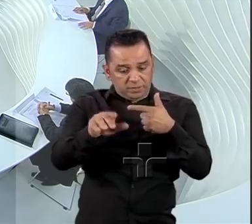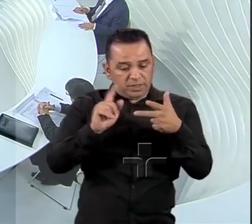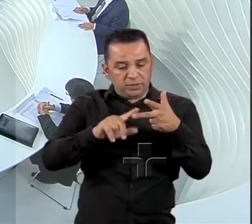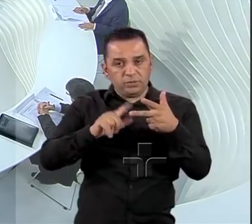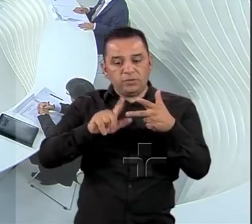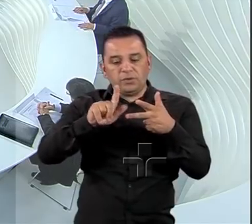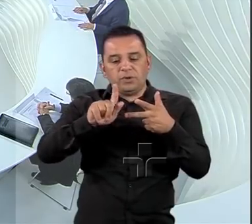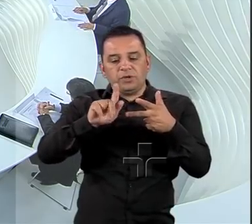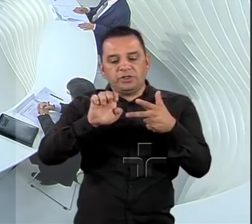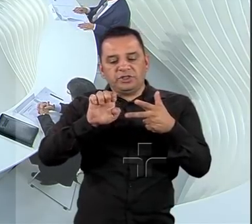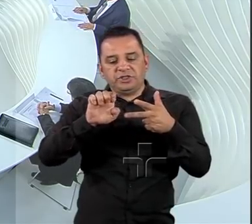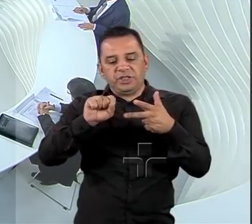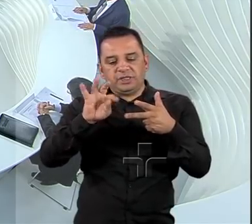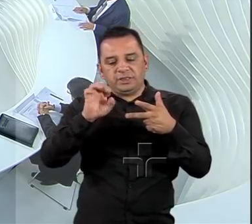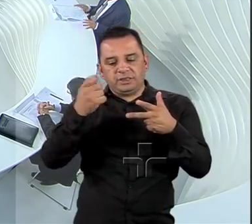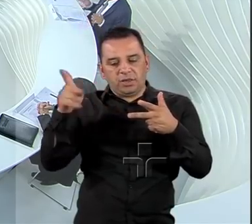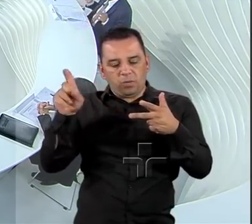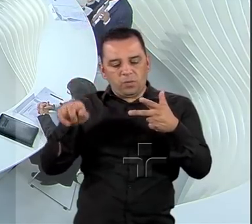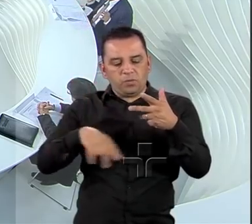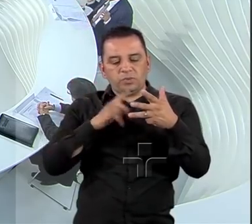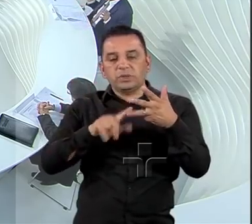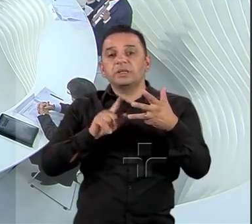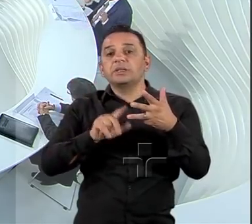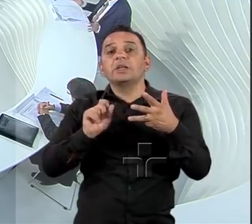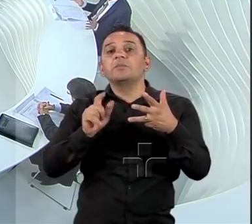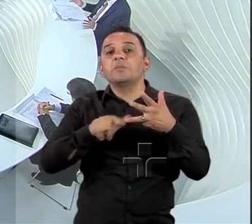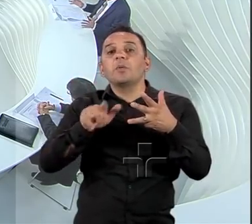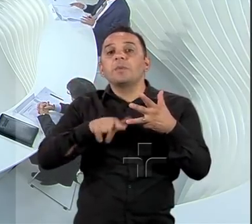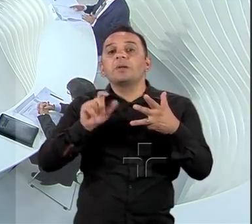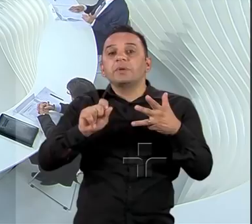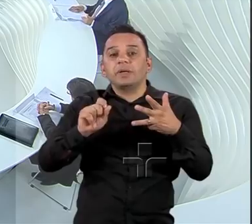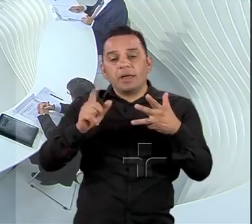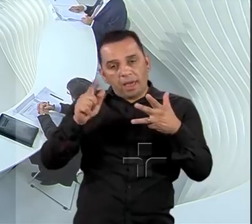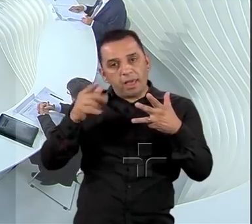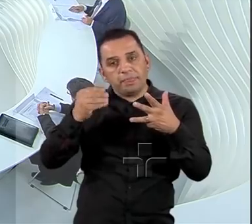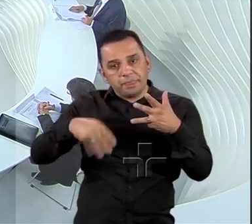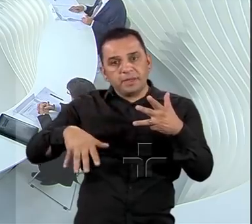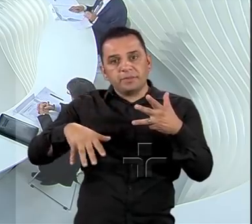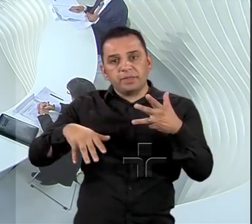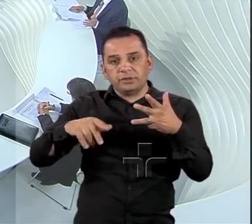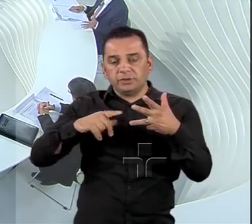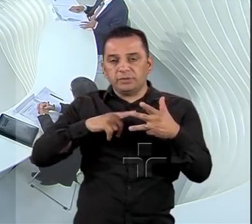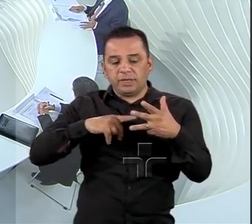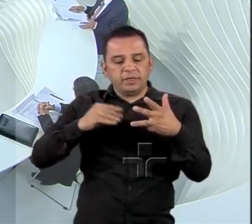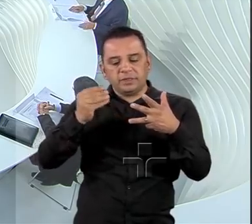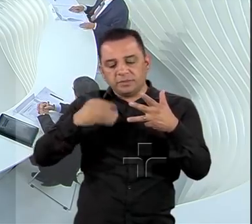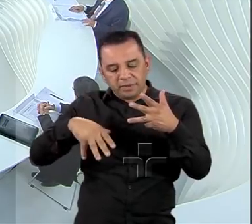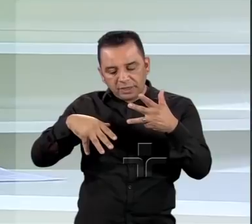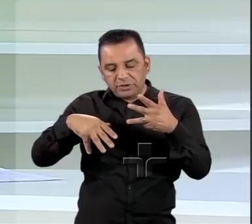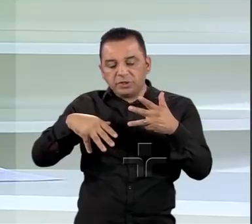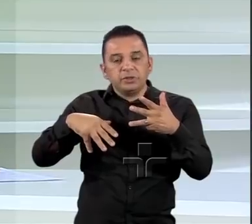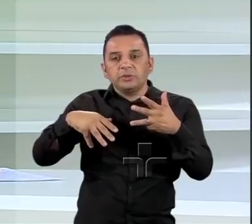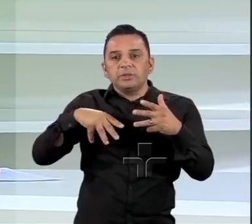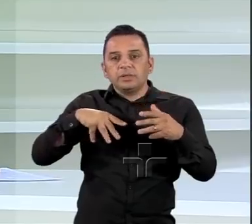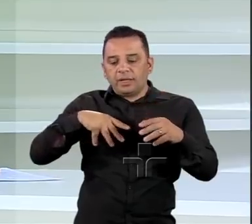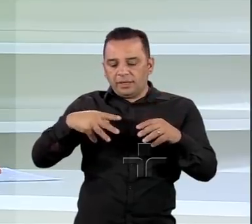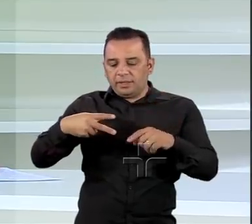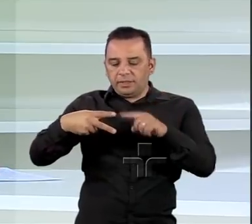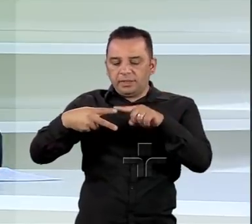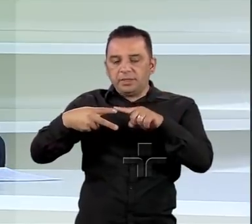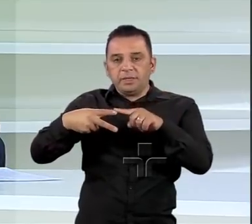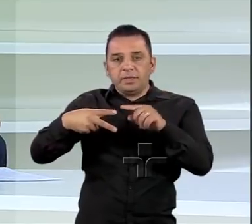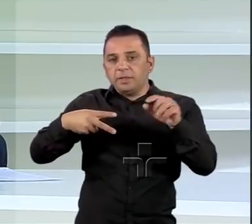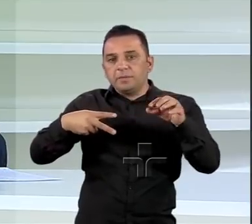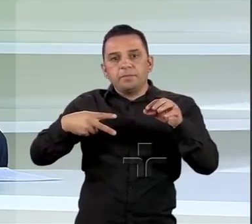terceiro problema é o desperdício. O desperdício eu divido em 2. Primário, que é corrupção. E o secundário,